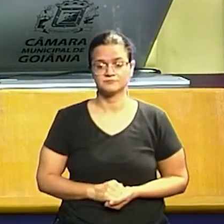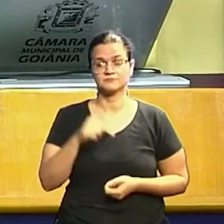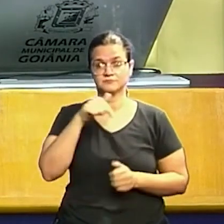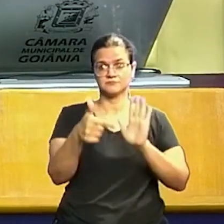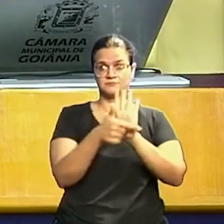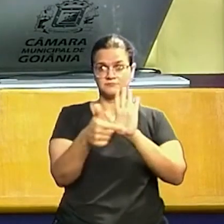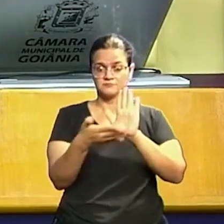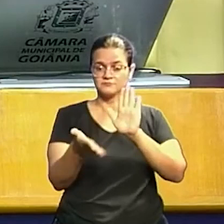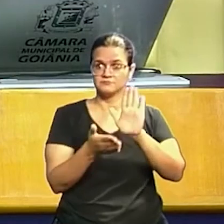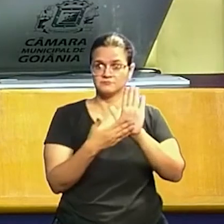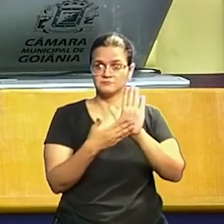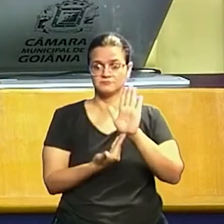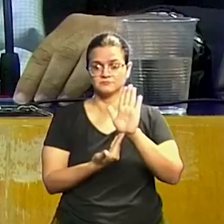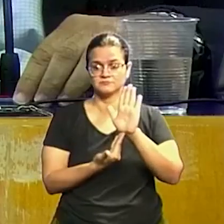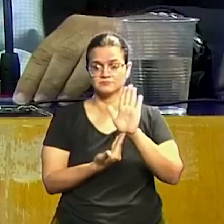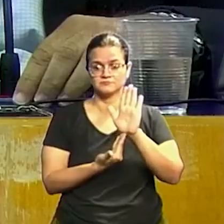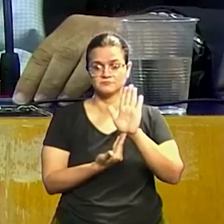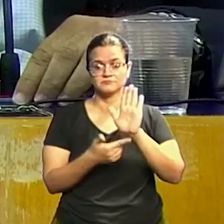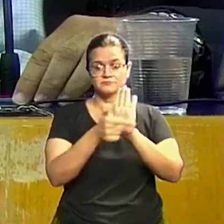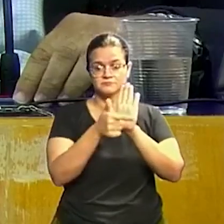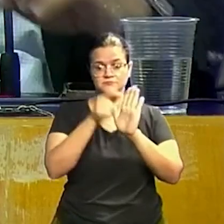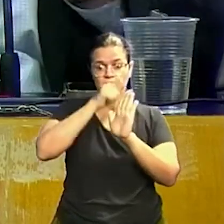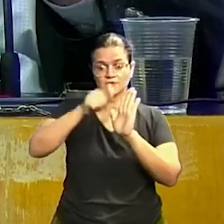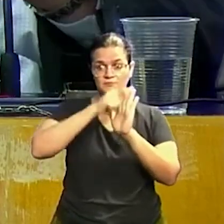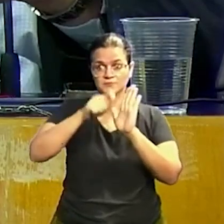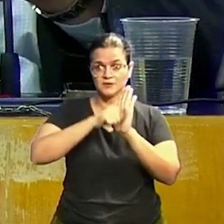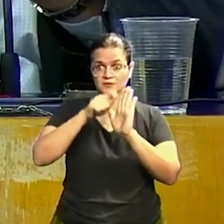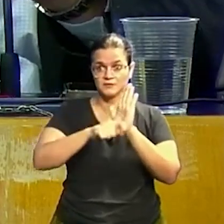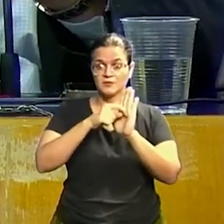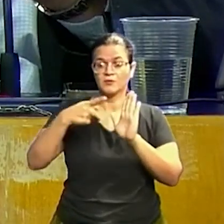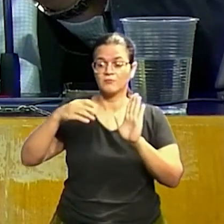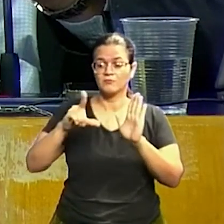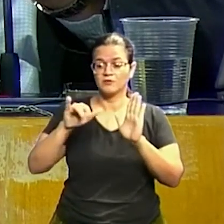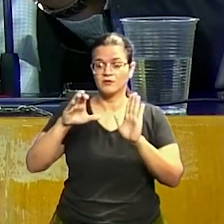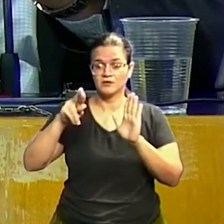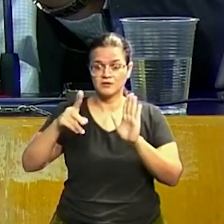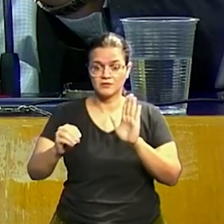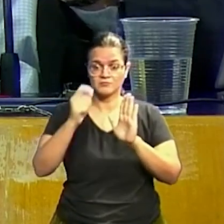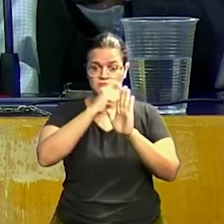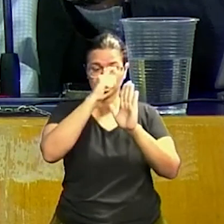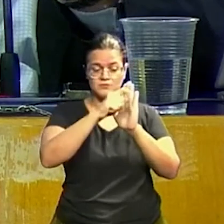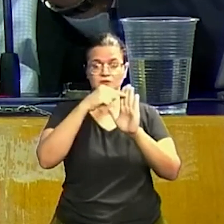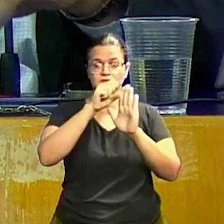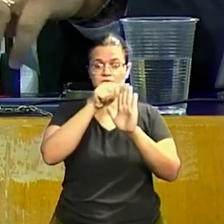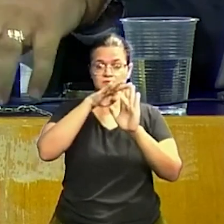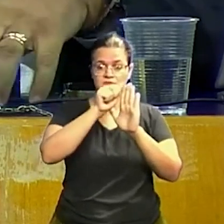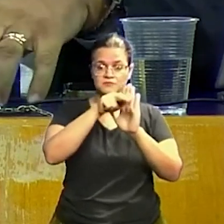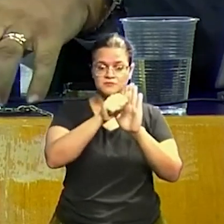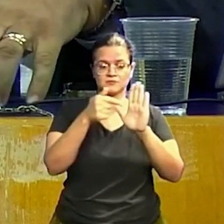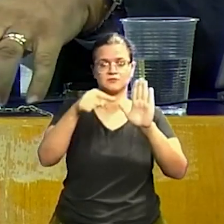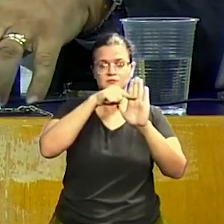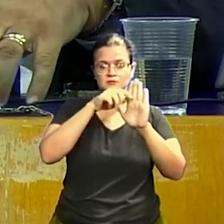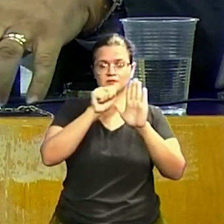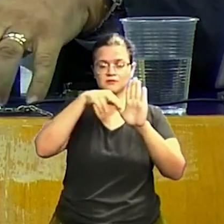Esse papel aqui, ó. Está aqui anotado com a letra do presidente Policarpo em cima, vereador Santana, e